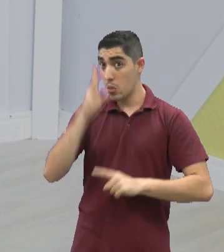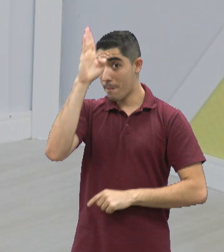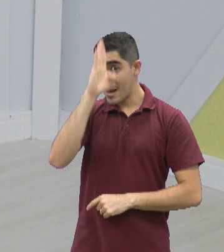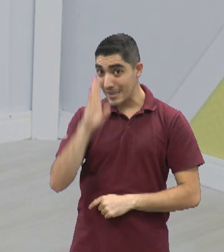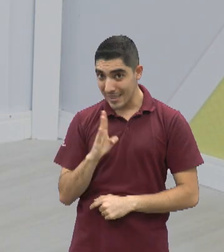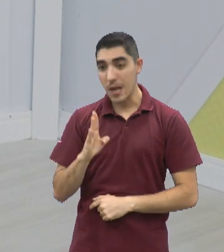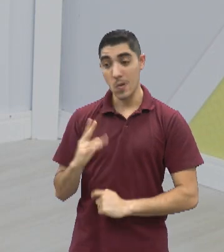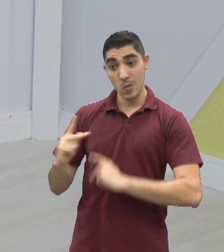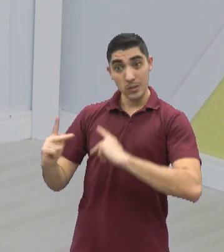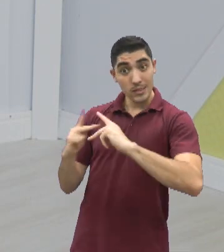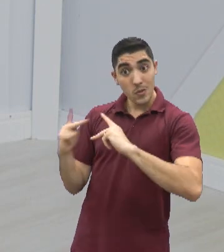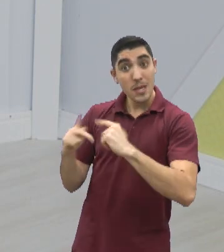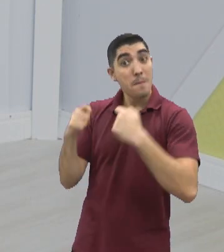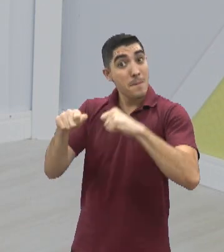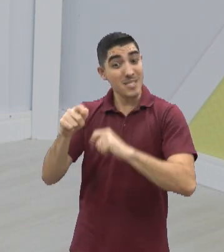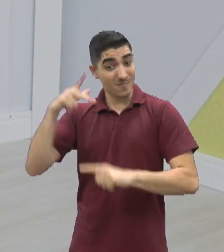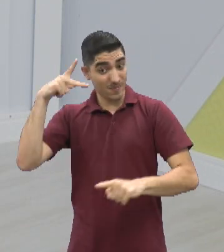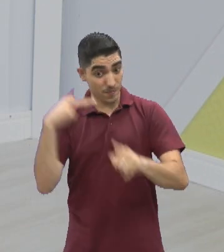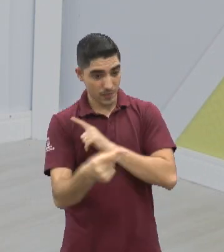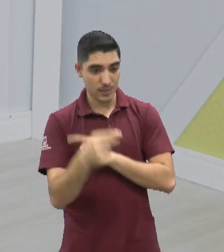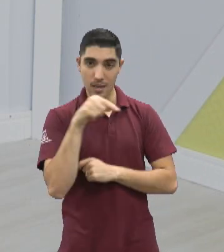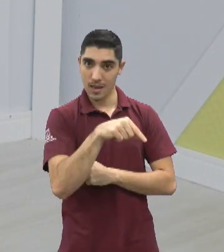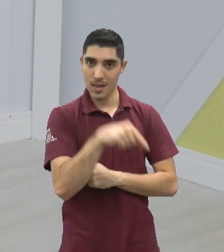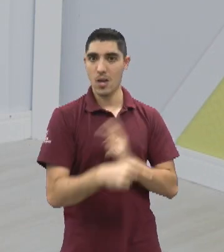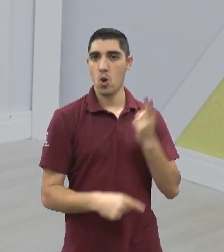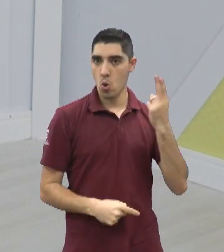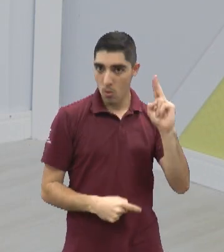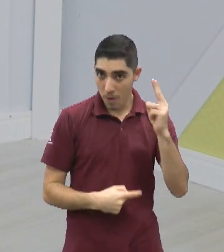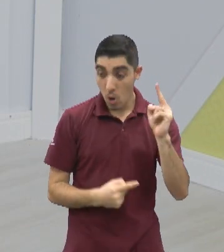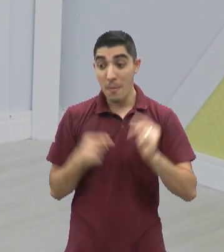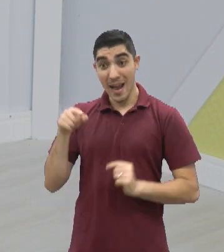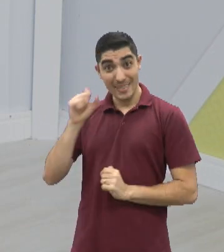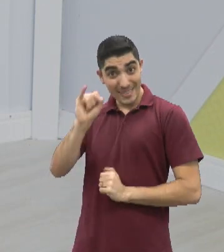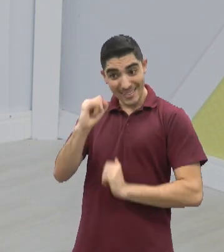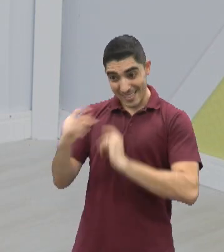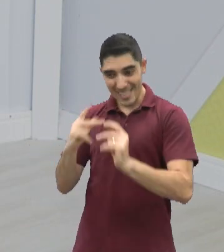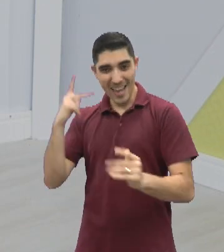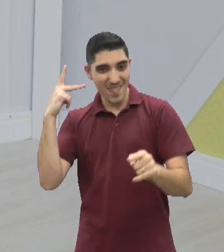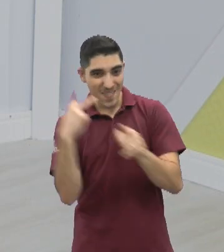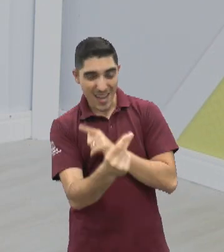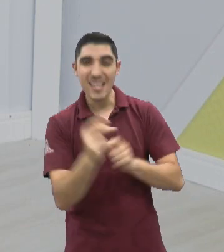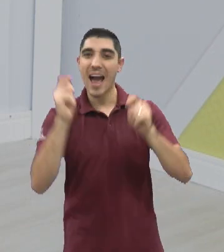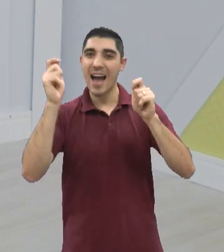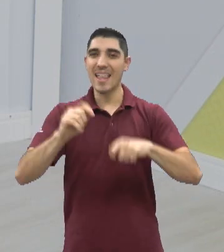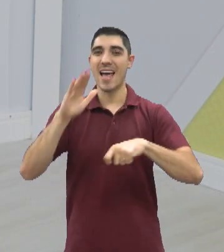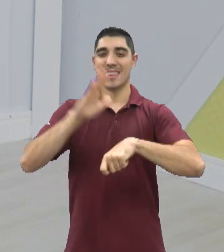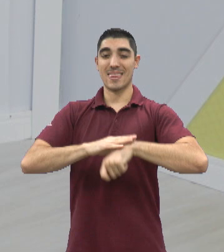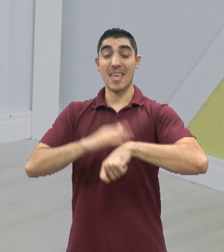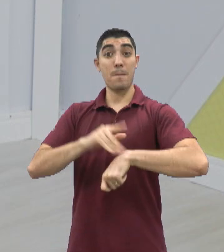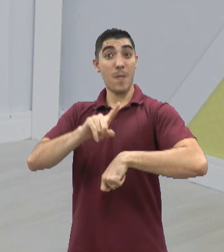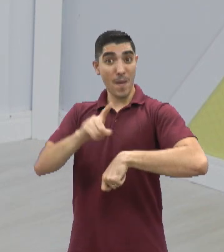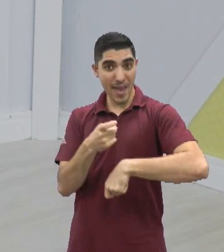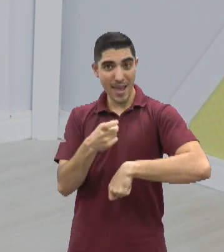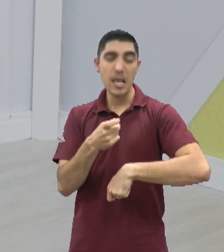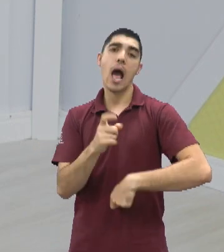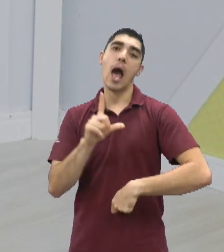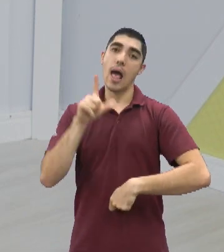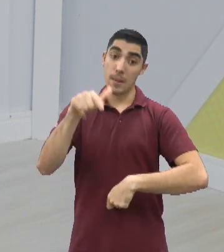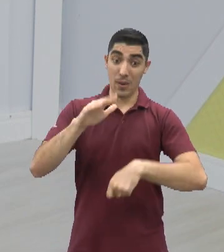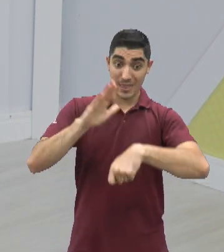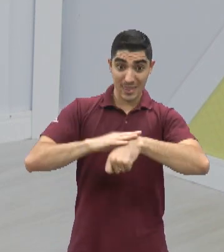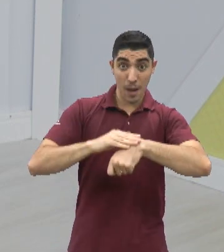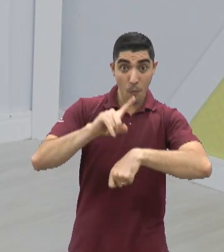São José precisava vencer para levar a decisão para a prorrogação. E também no tempo extra aí tinha